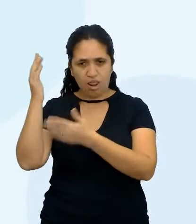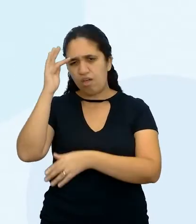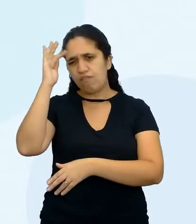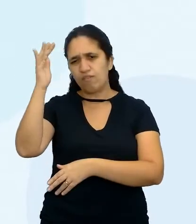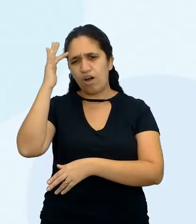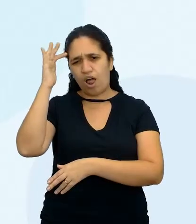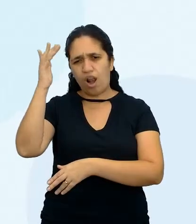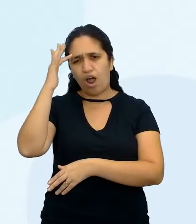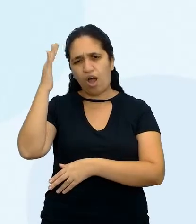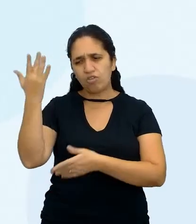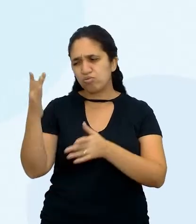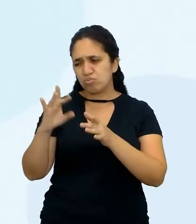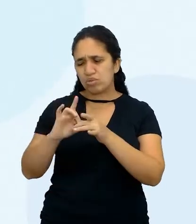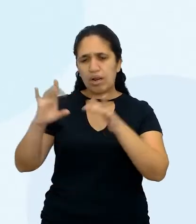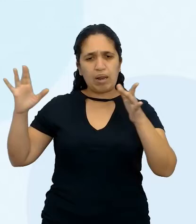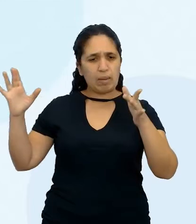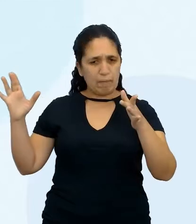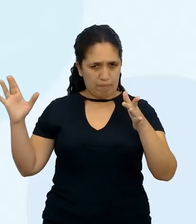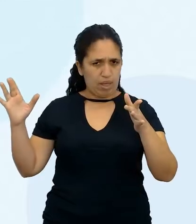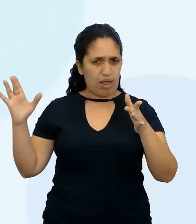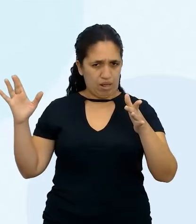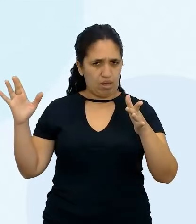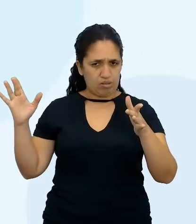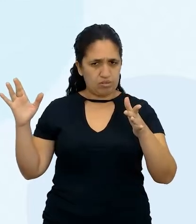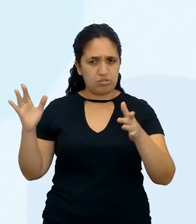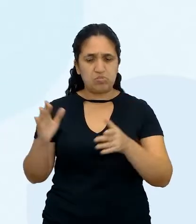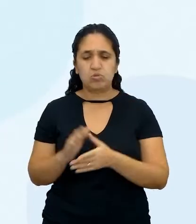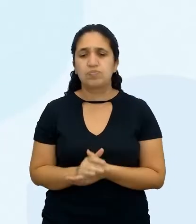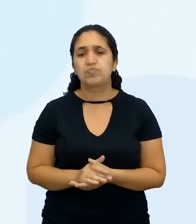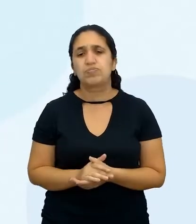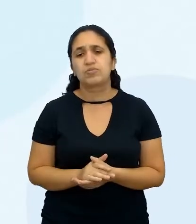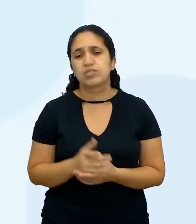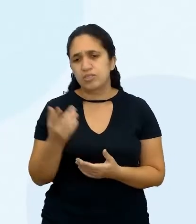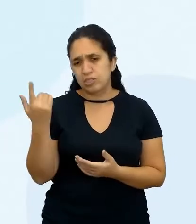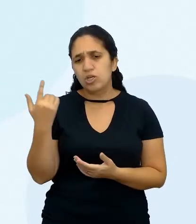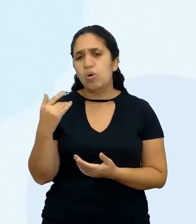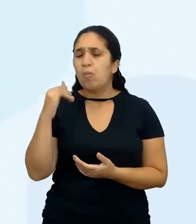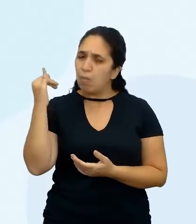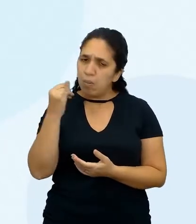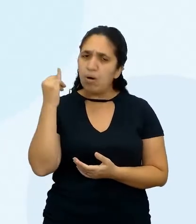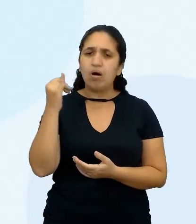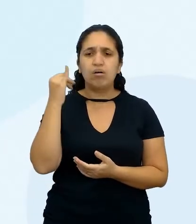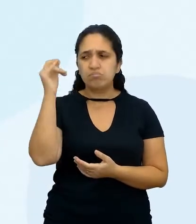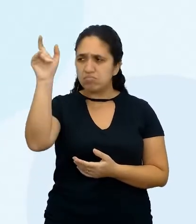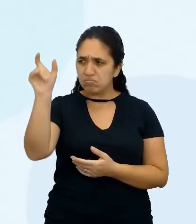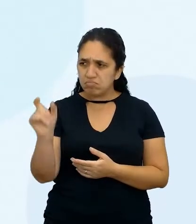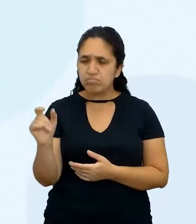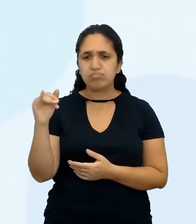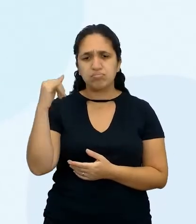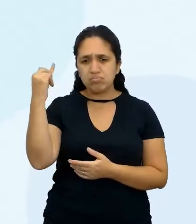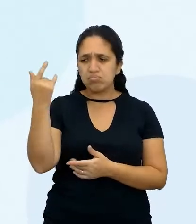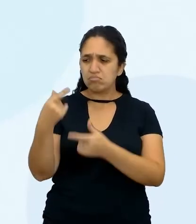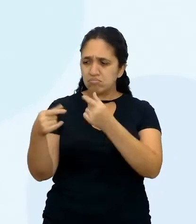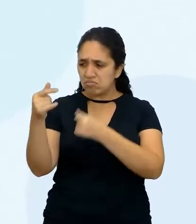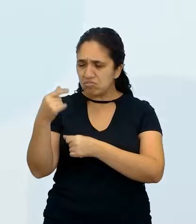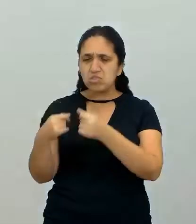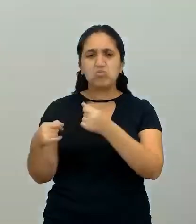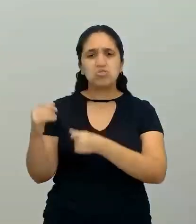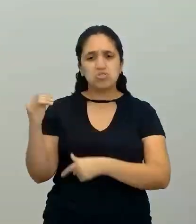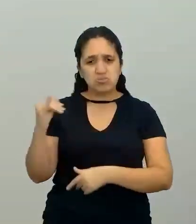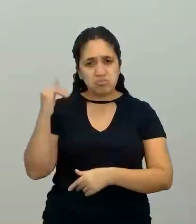filósofos do liberalismo, né, da fase liberal, e é uma figura muito importante também, é um economista, para